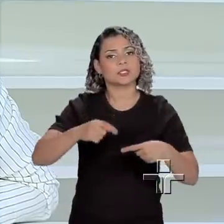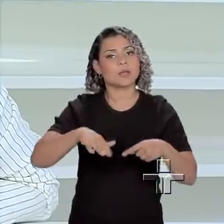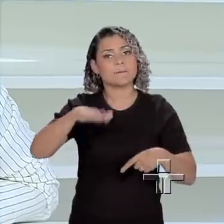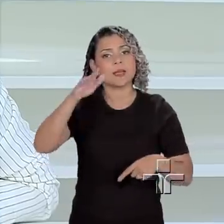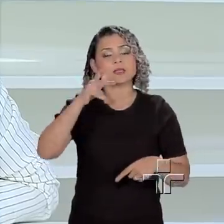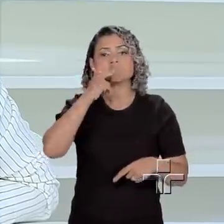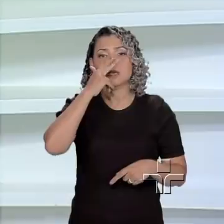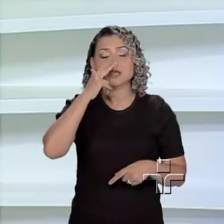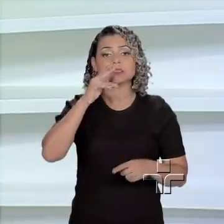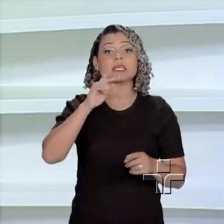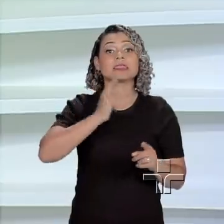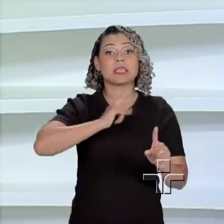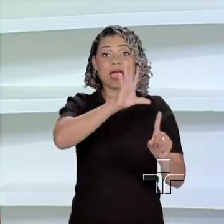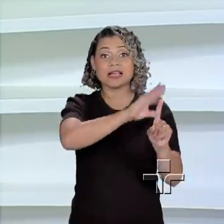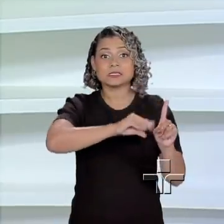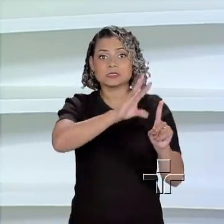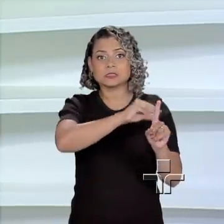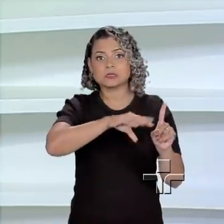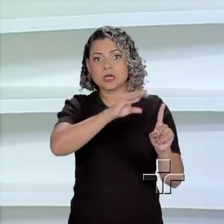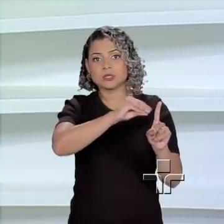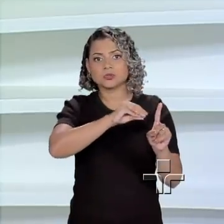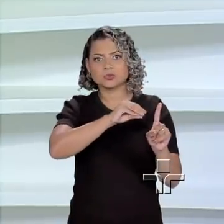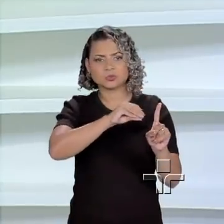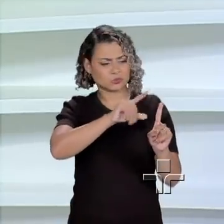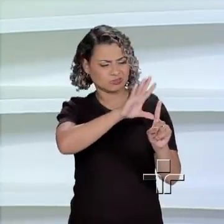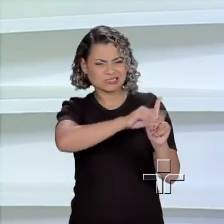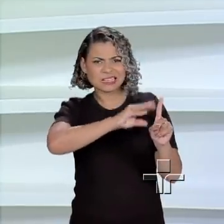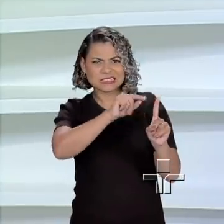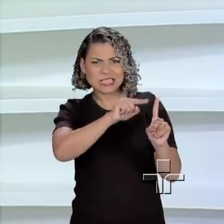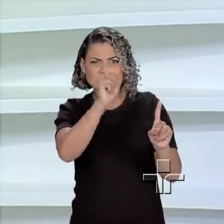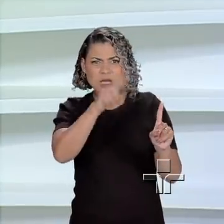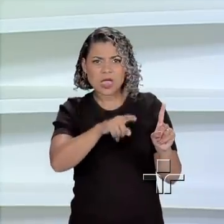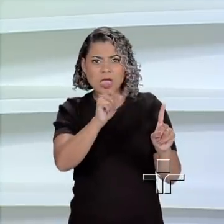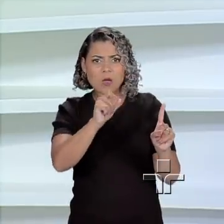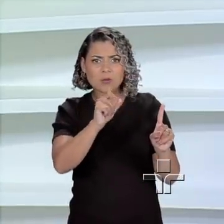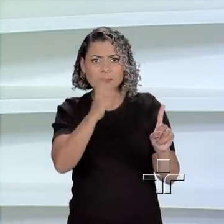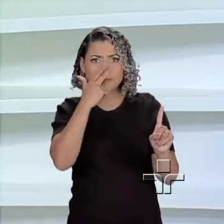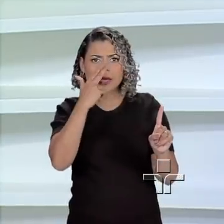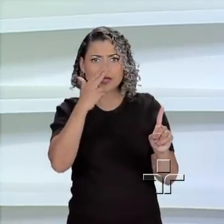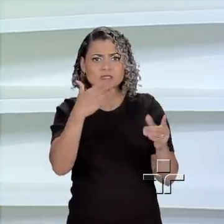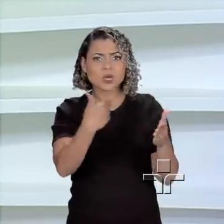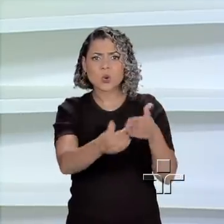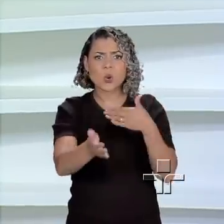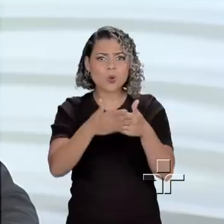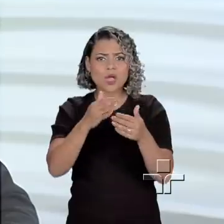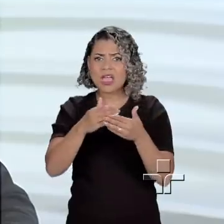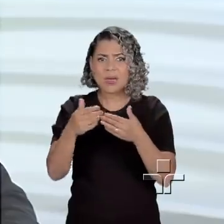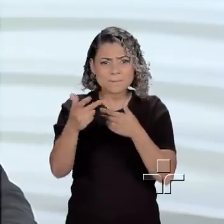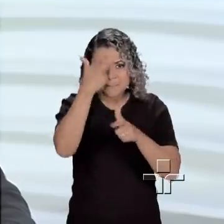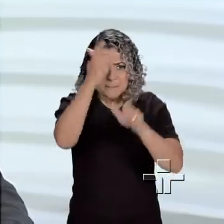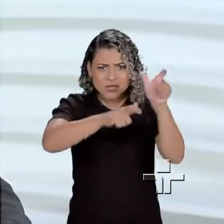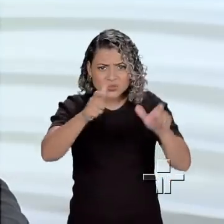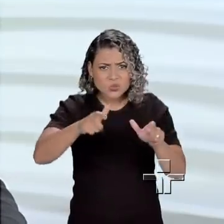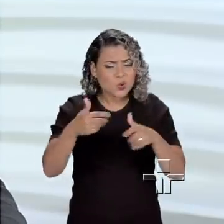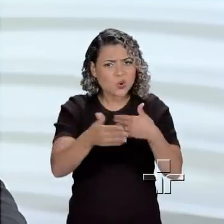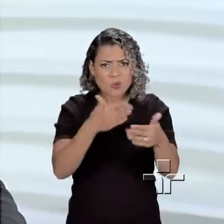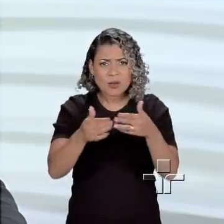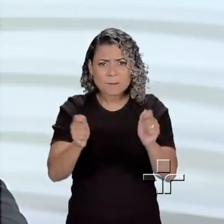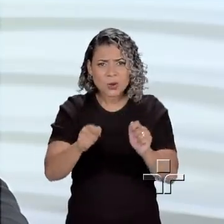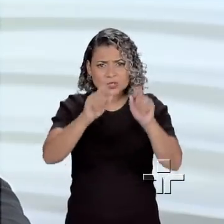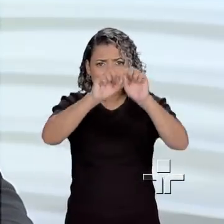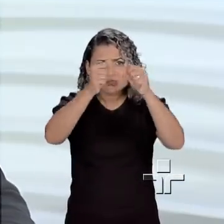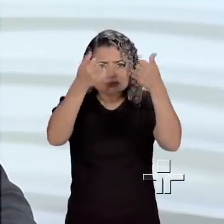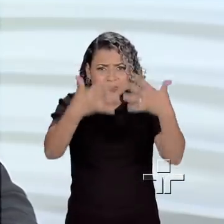fala sobre assédio, e assédio não é um tema, não é uma palavra que se fala na casa de 98% das mulheres brasileiras ou dos